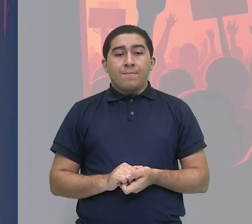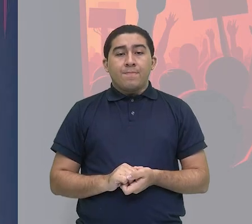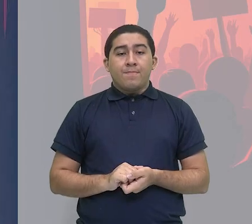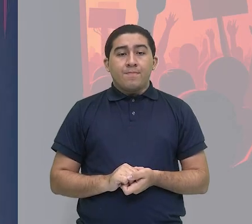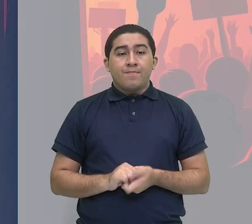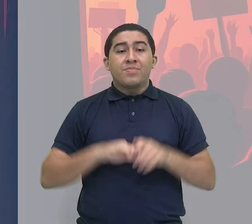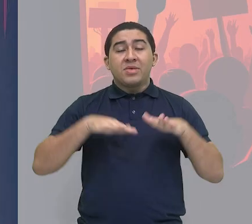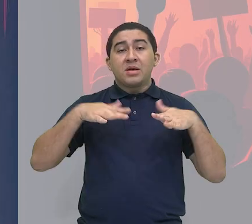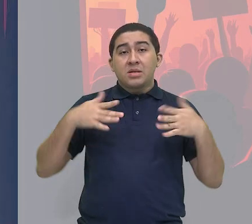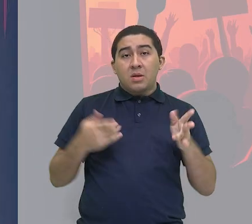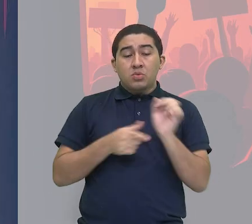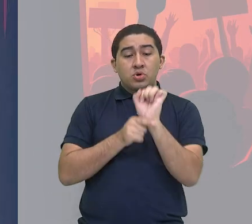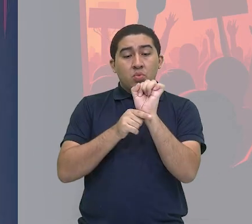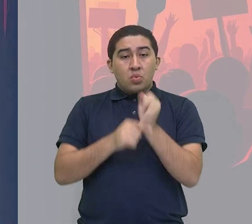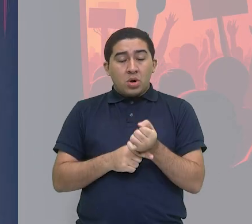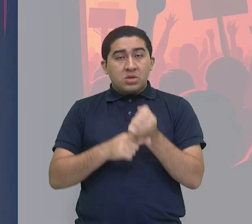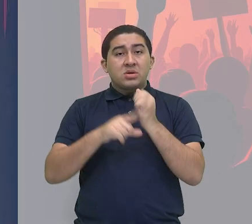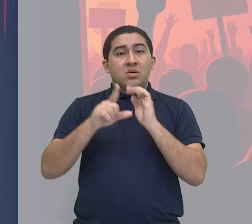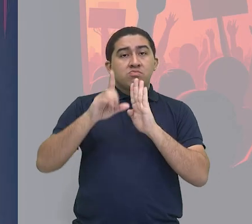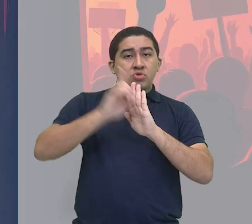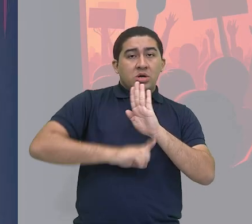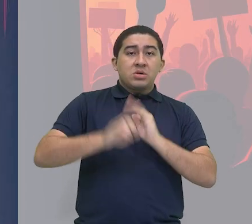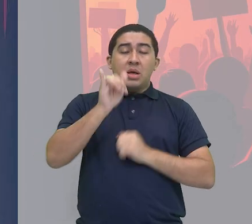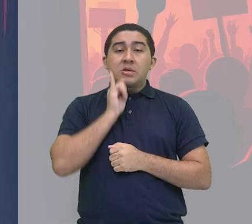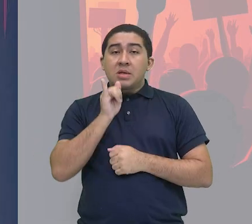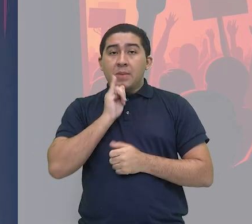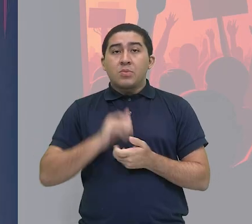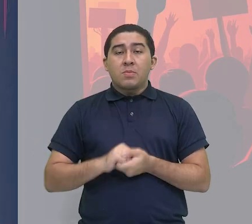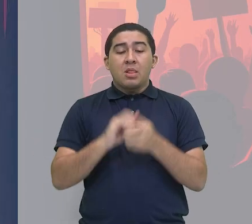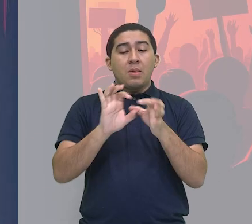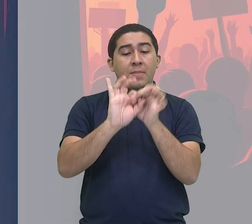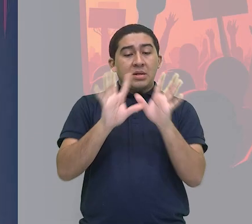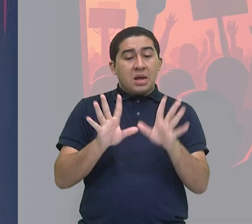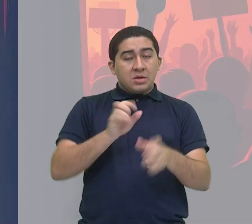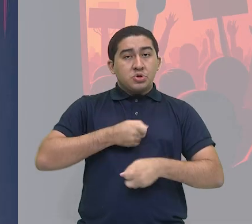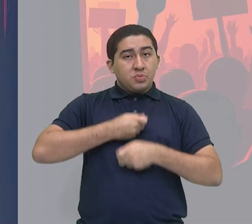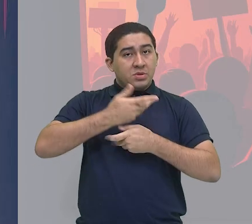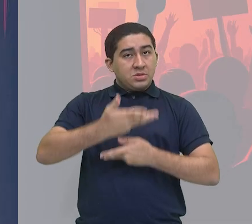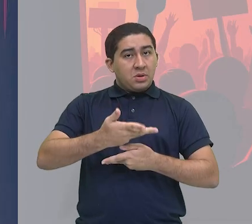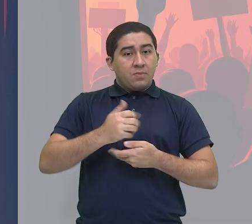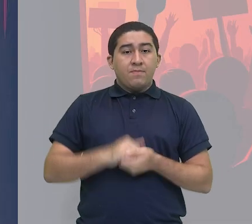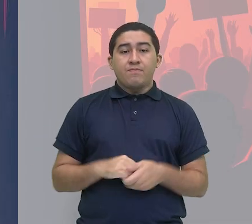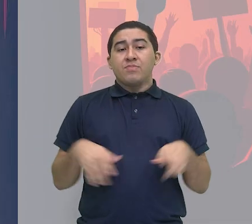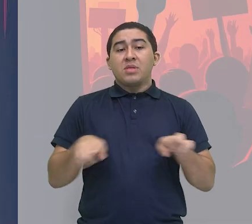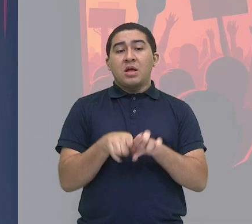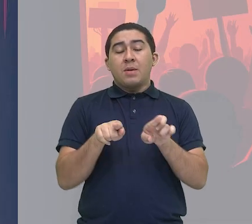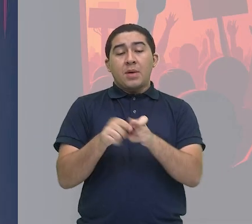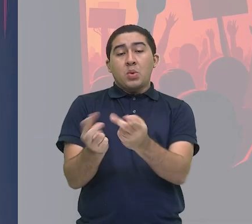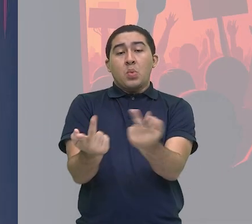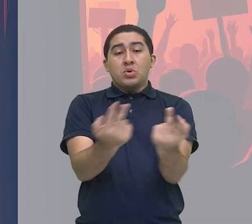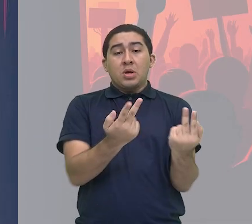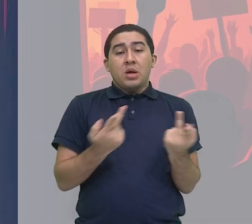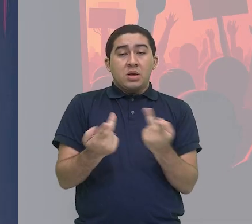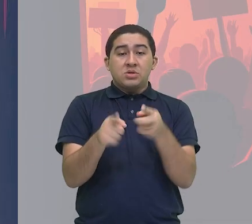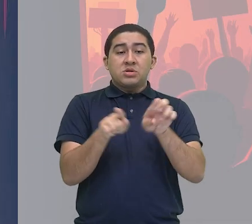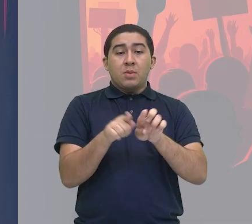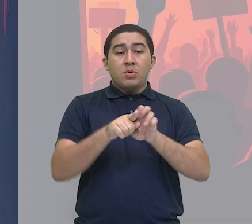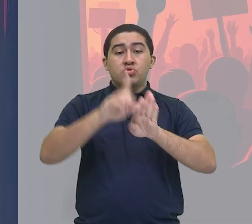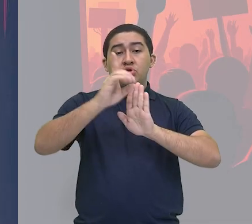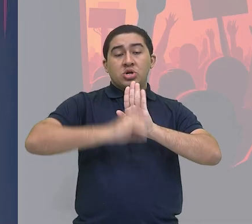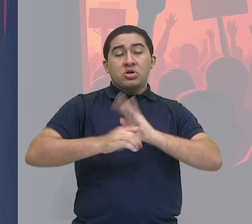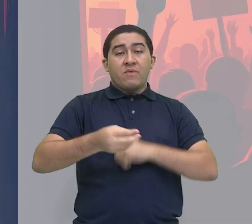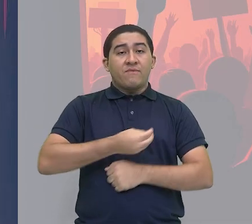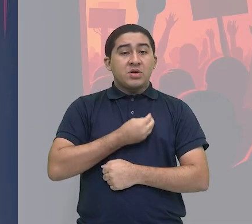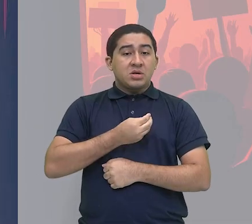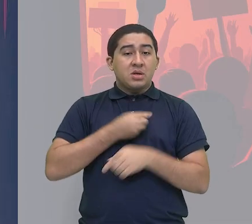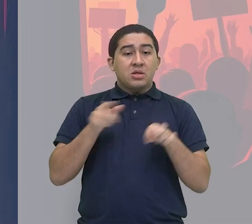Então, ela garante direitos como, por exemplo, a liberdade de expressão, a igualdade, o